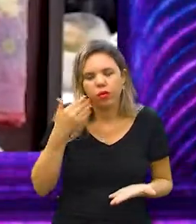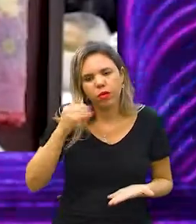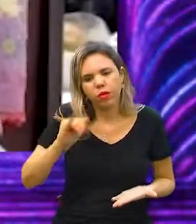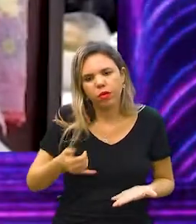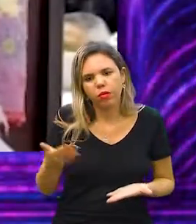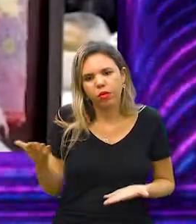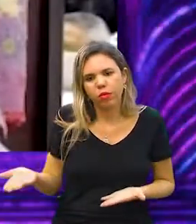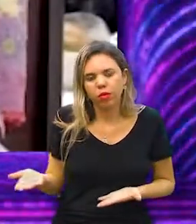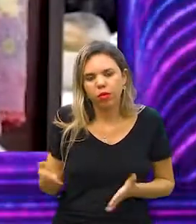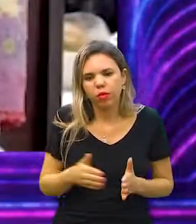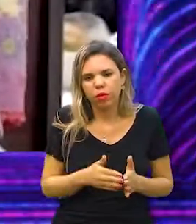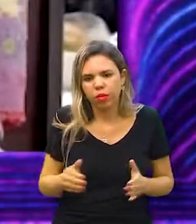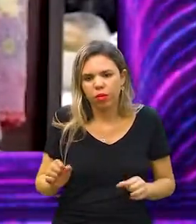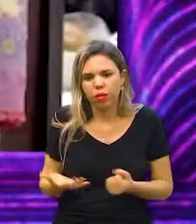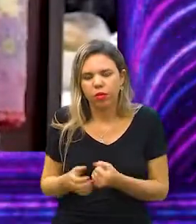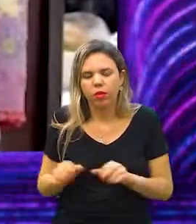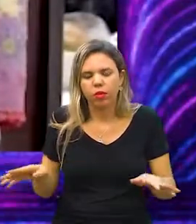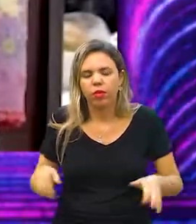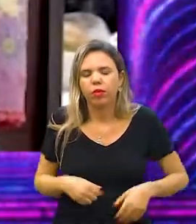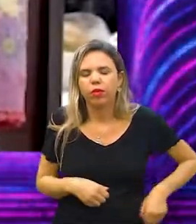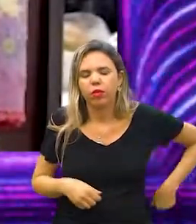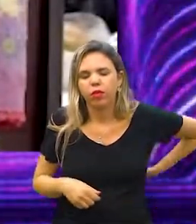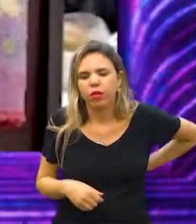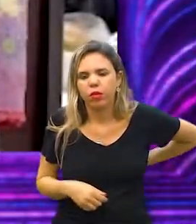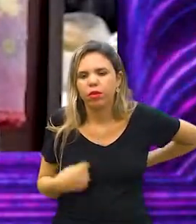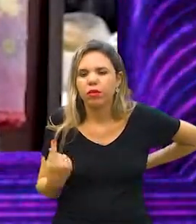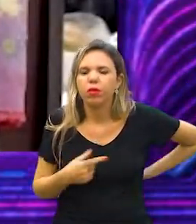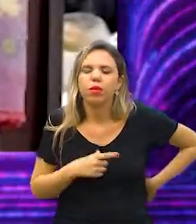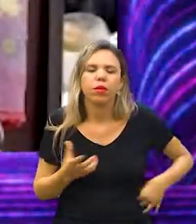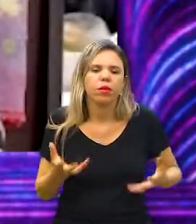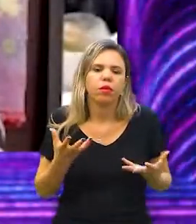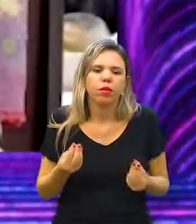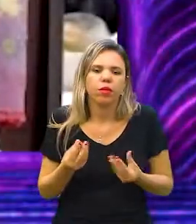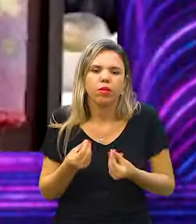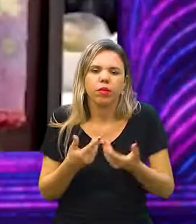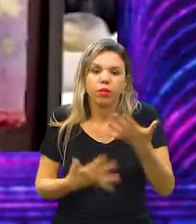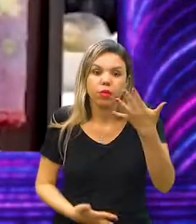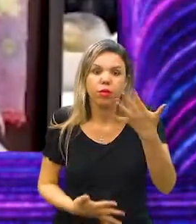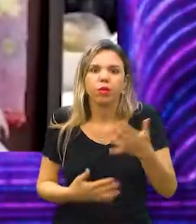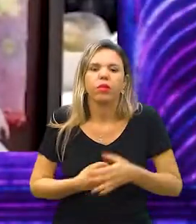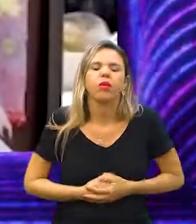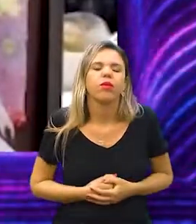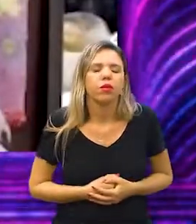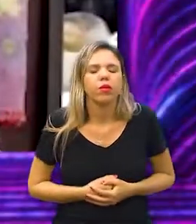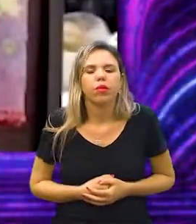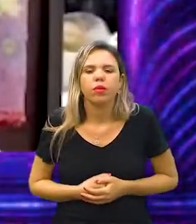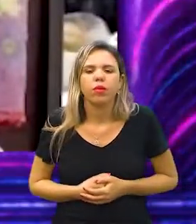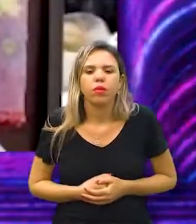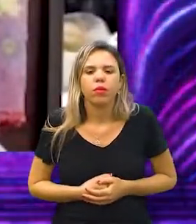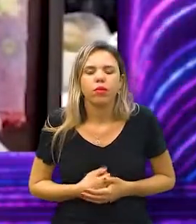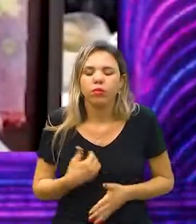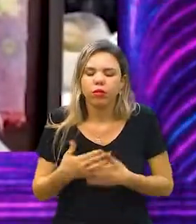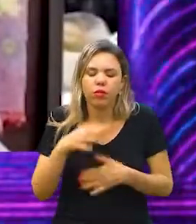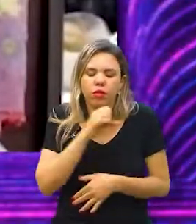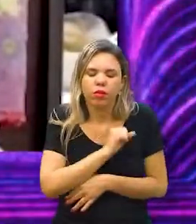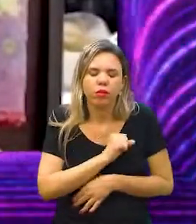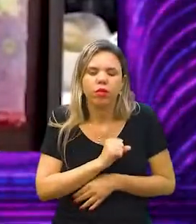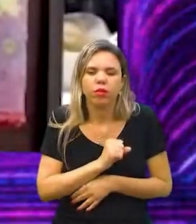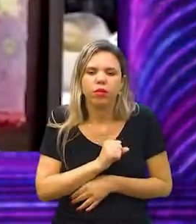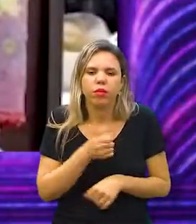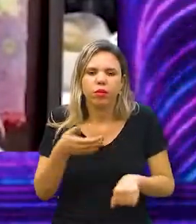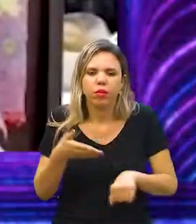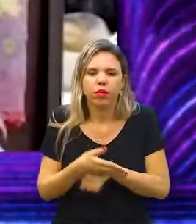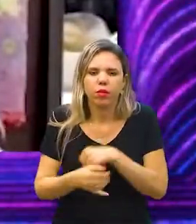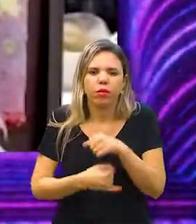Justamente aproveitando essa época pandêmica, a gente está querendo muita coisa, né, assim,